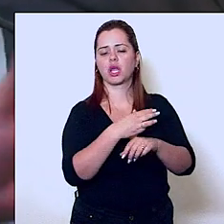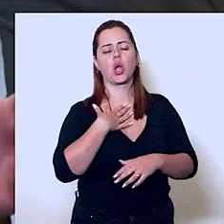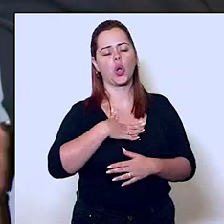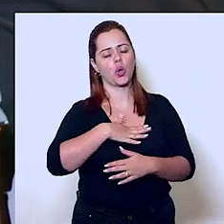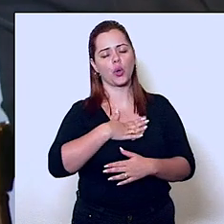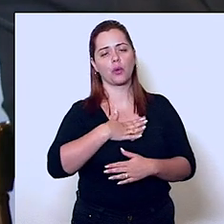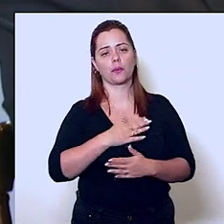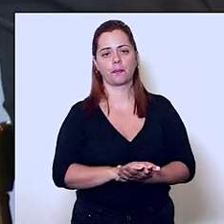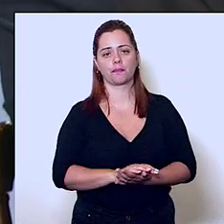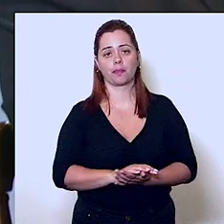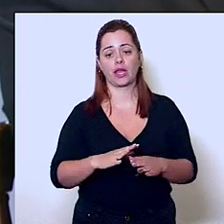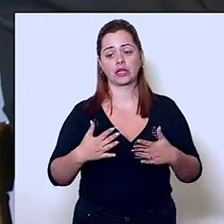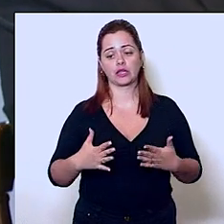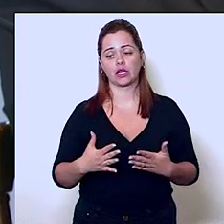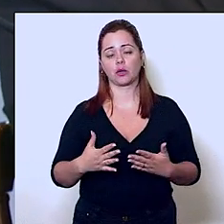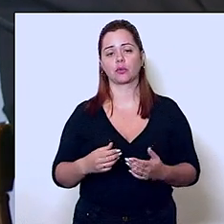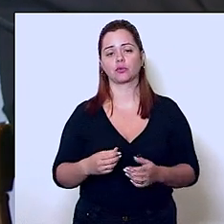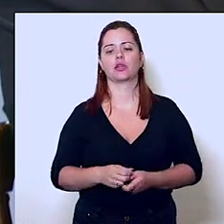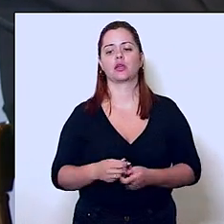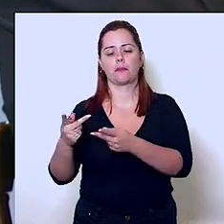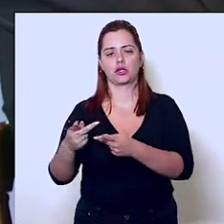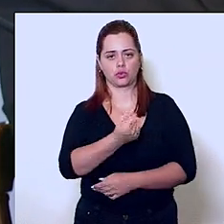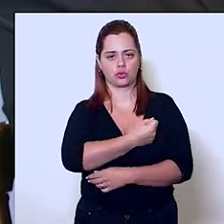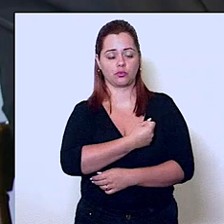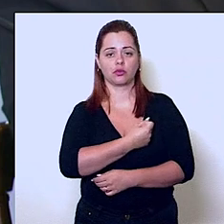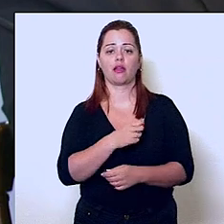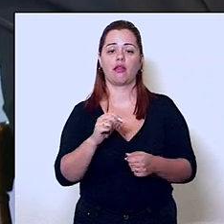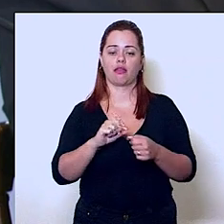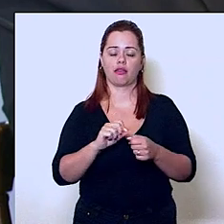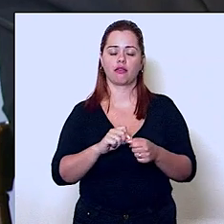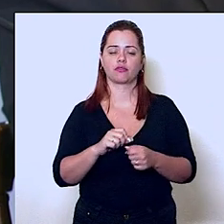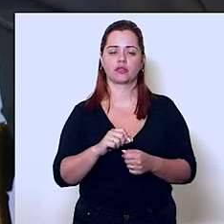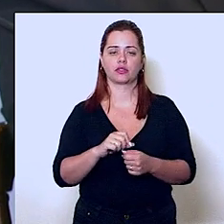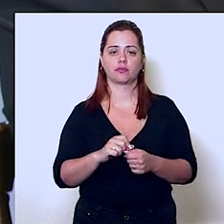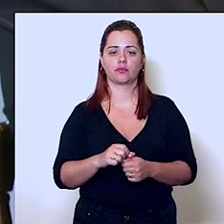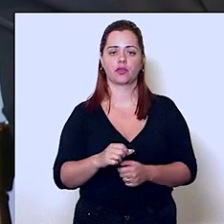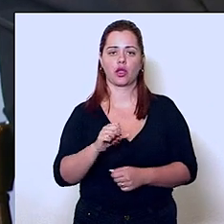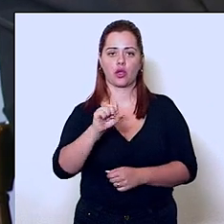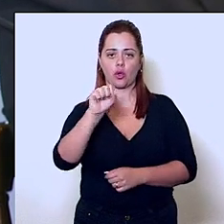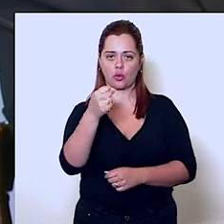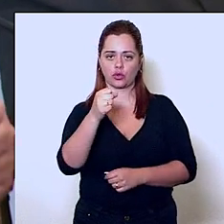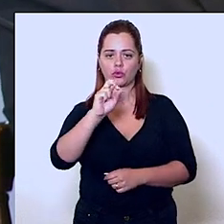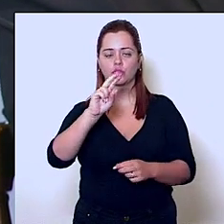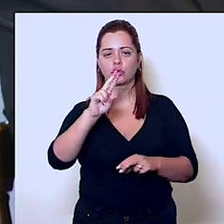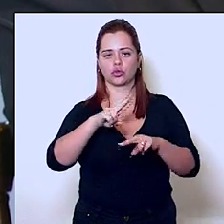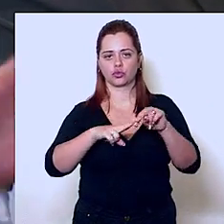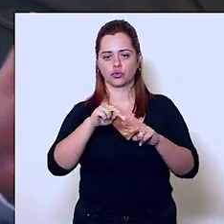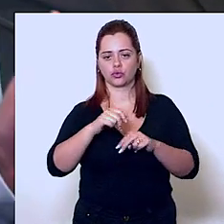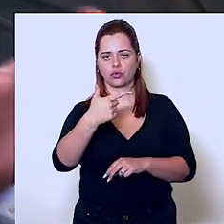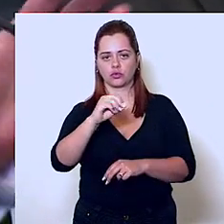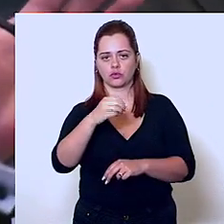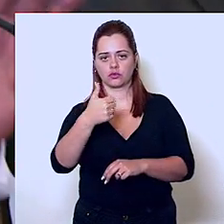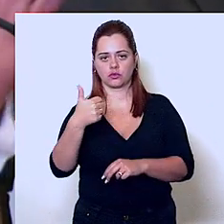me passou o contato. E eu fiz isso. 8 de julho de 2021. Mandei uma mensagem e